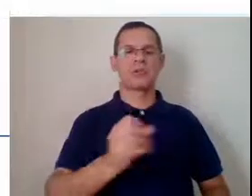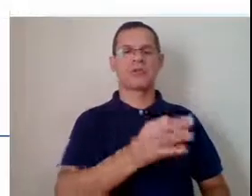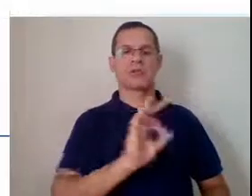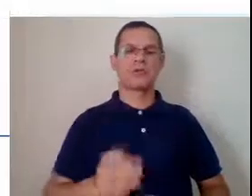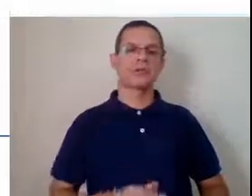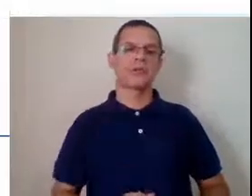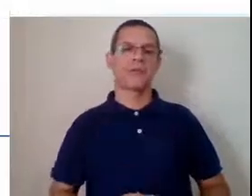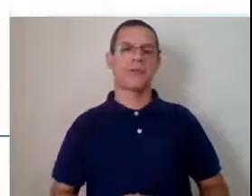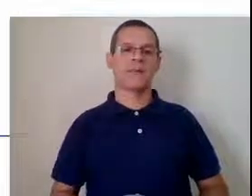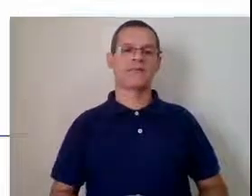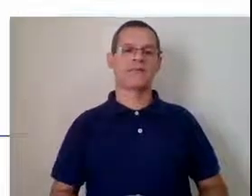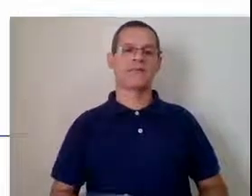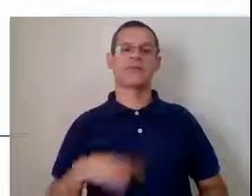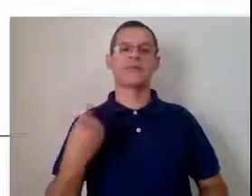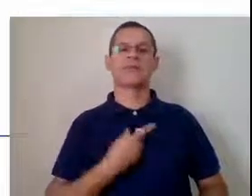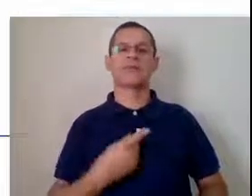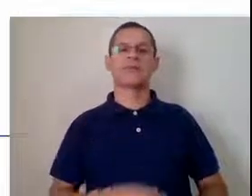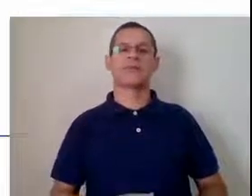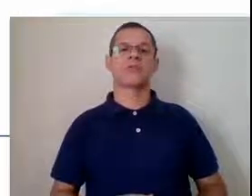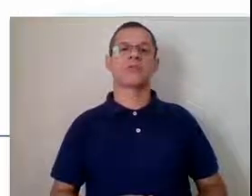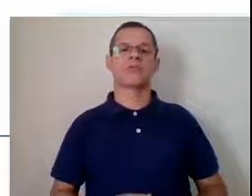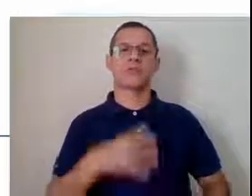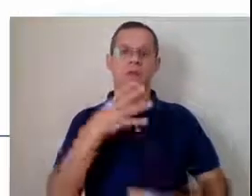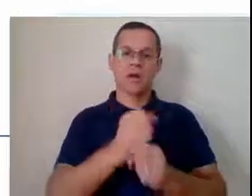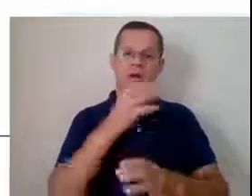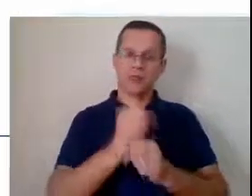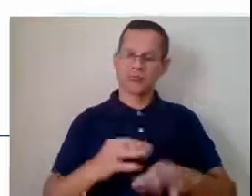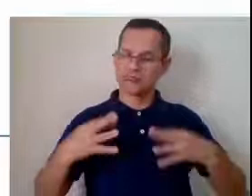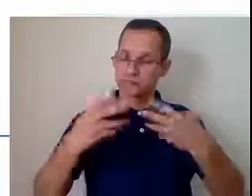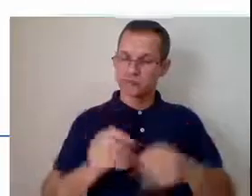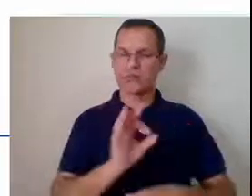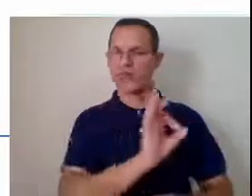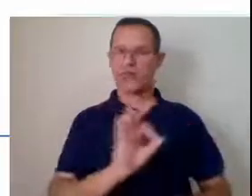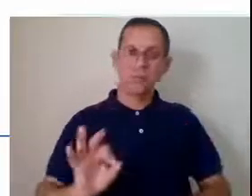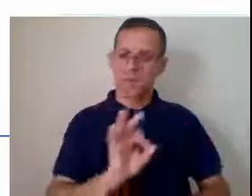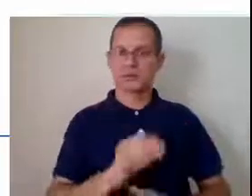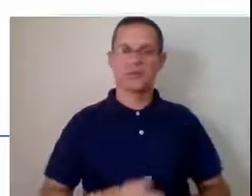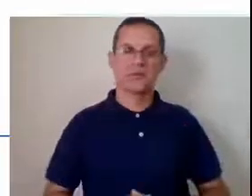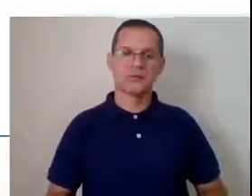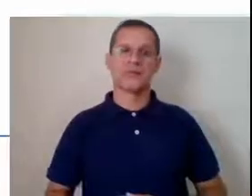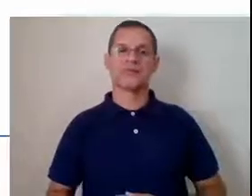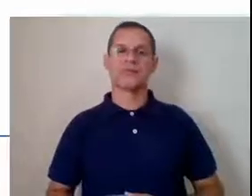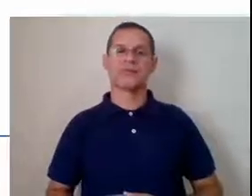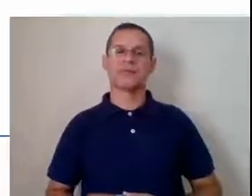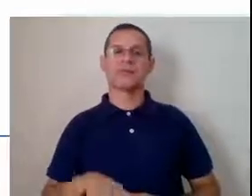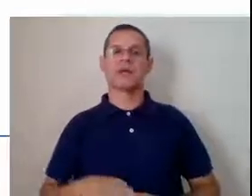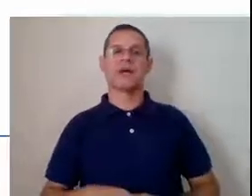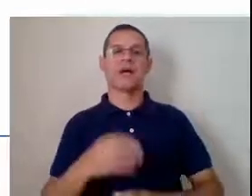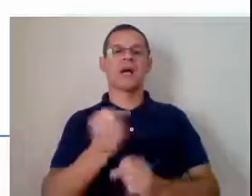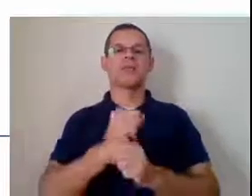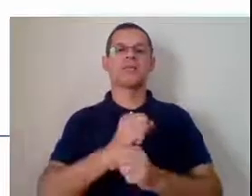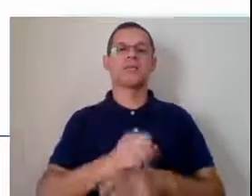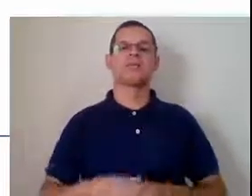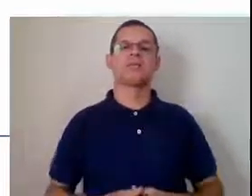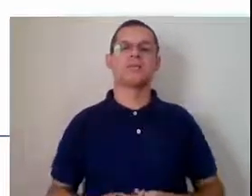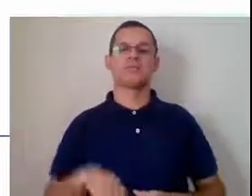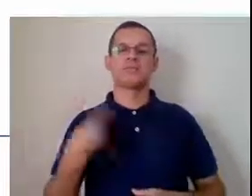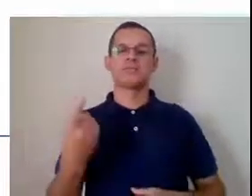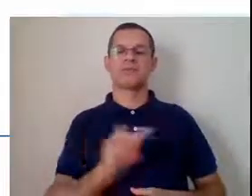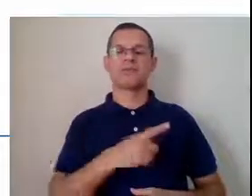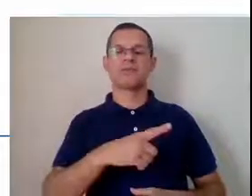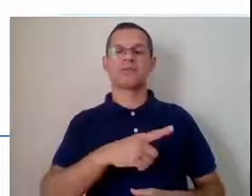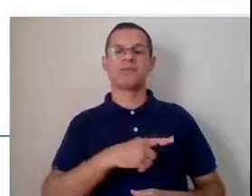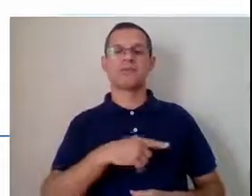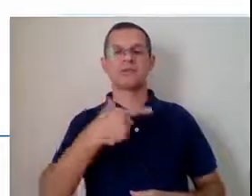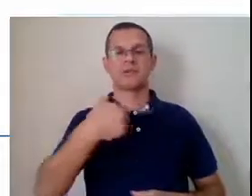28%, e assim, se nós formos calculando todos os percentuais aí, ano a ano, nós vimos